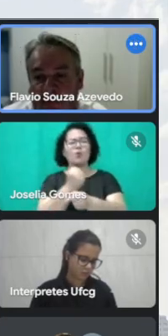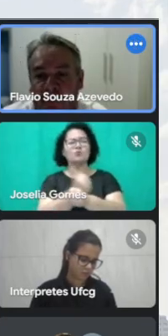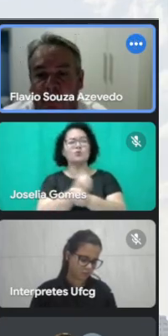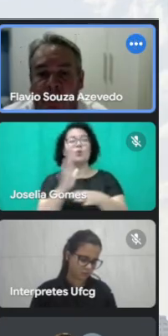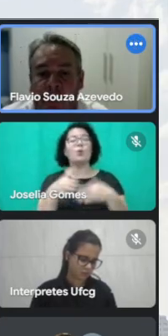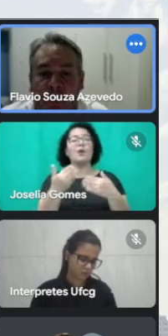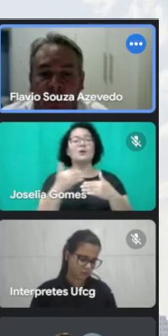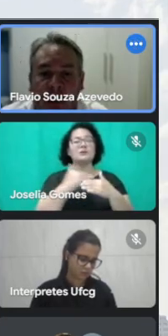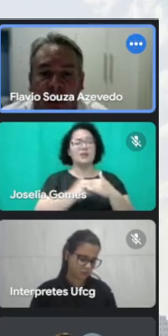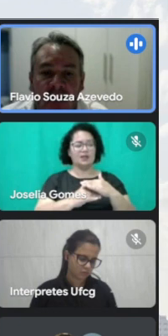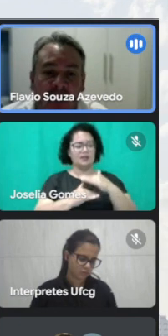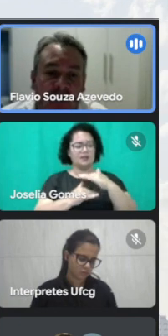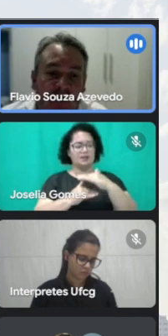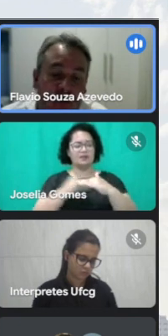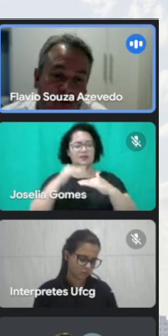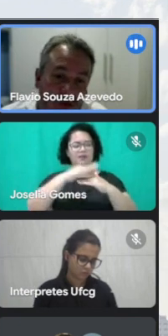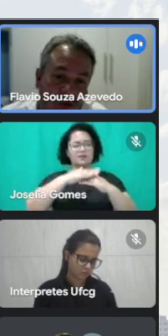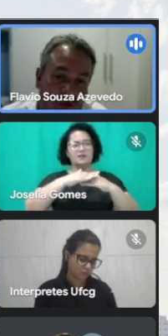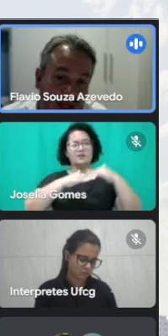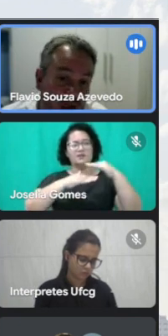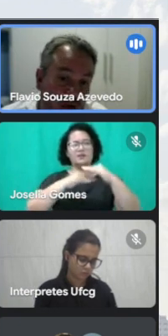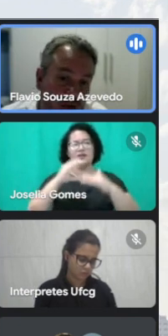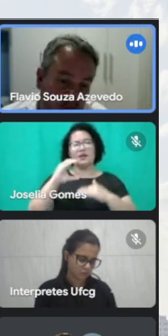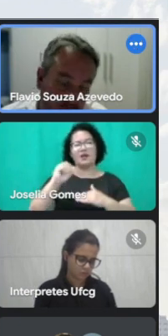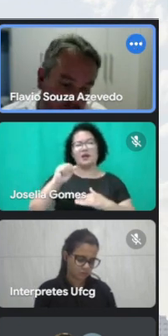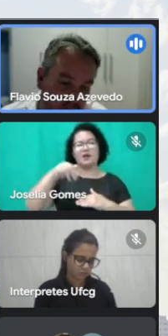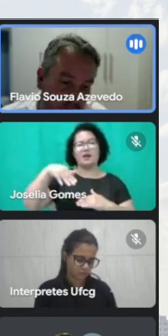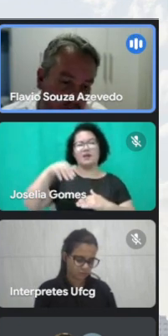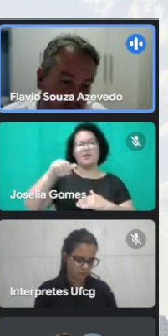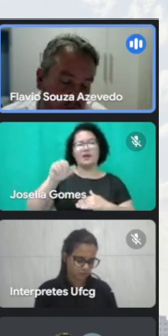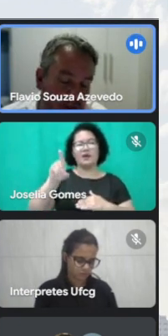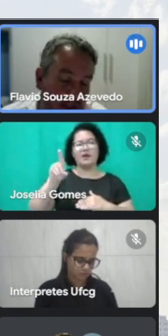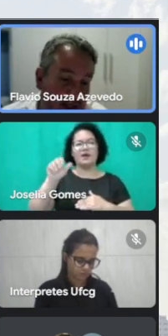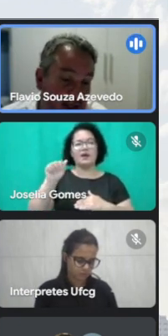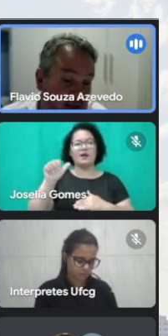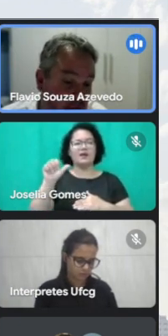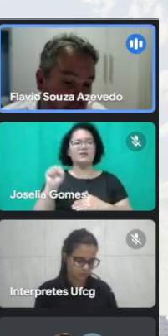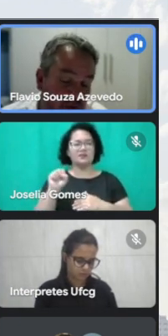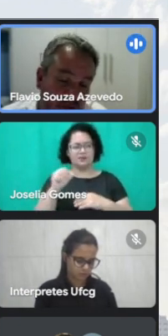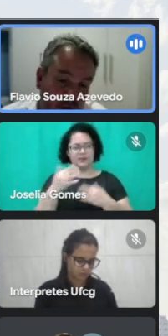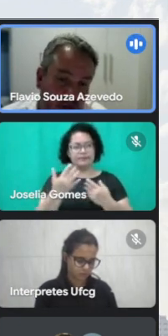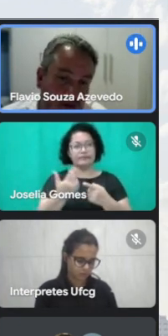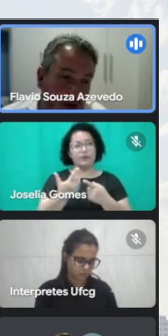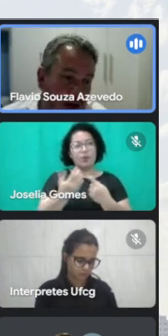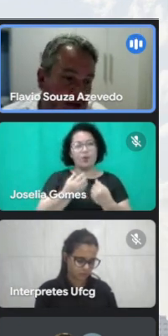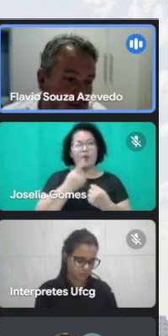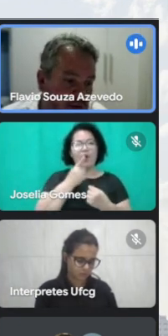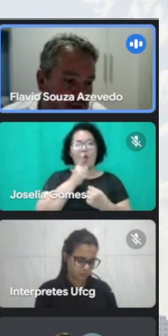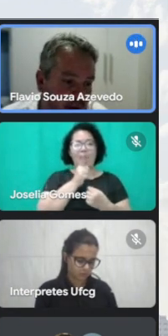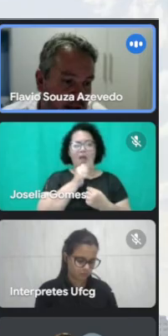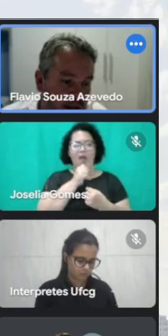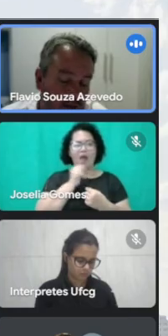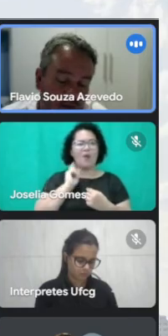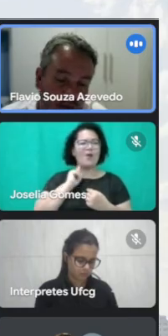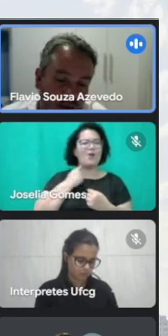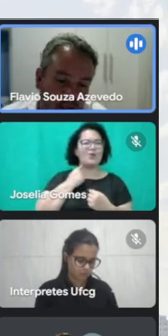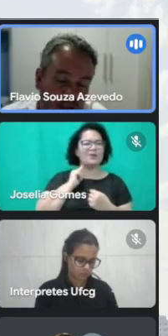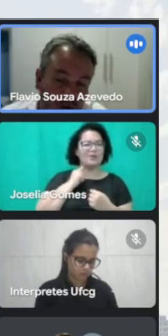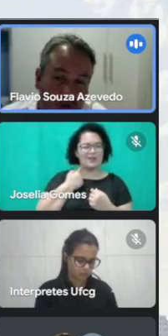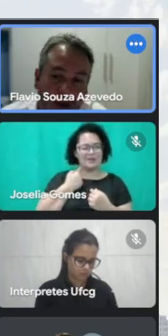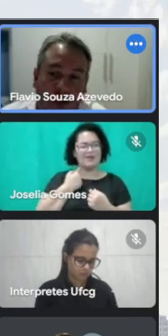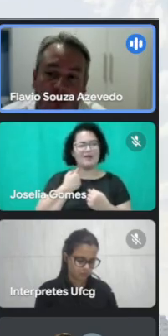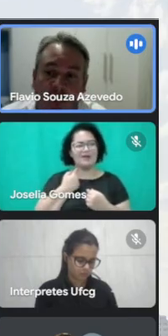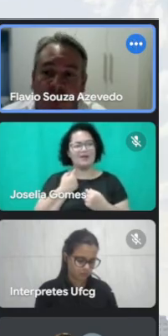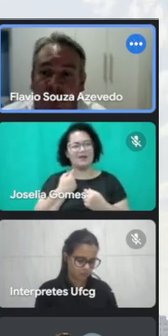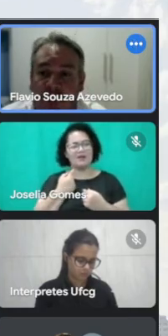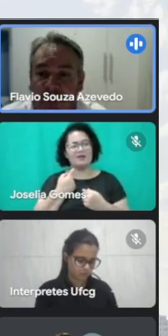camadas. A ideia desses filtros é que a água, como são águas contaminadas, ela não infiltra nos locais onde você faz, né, onde você